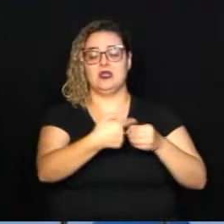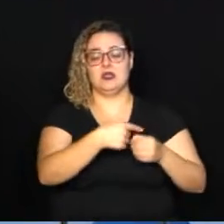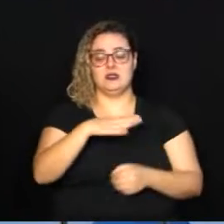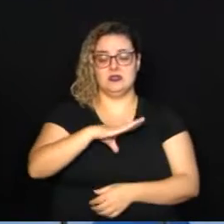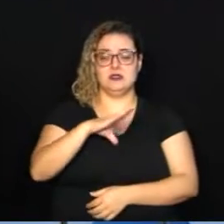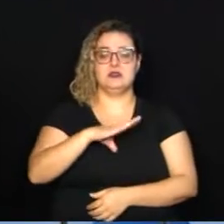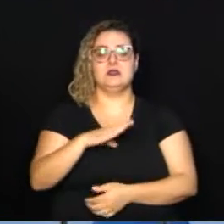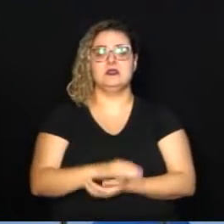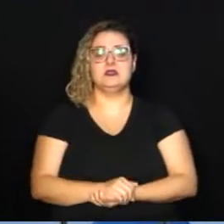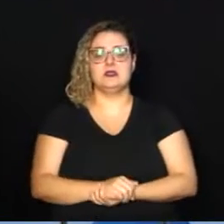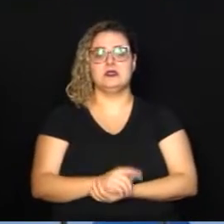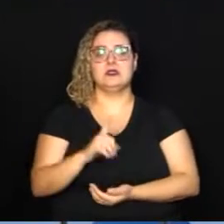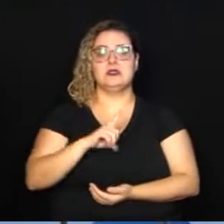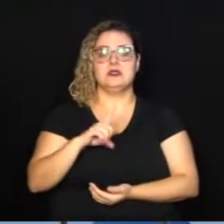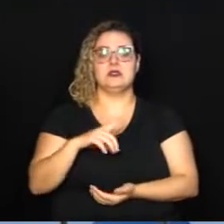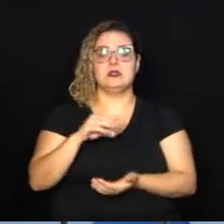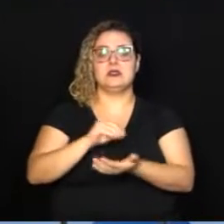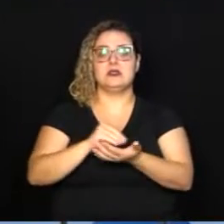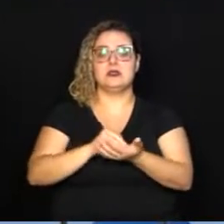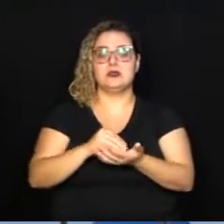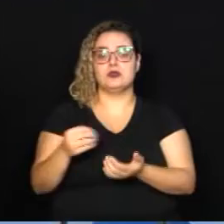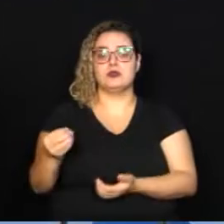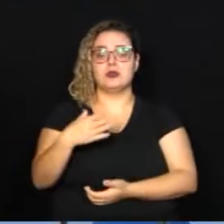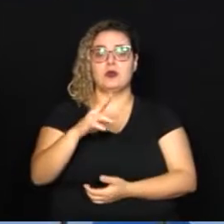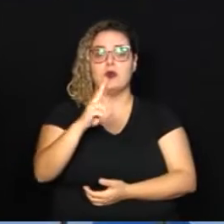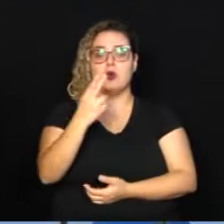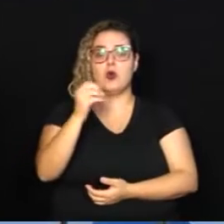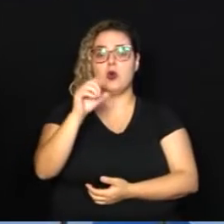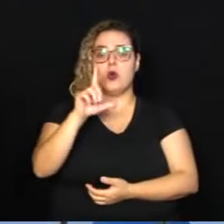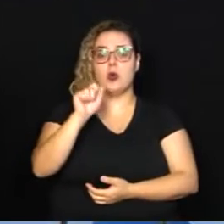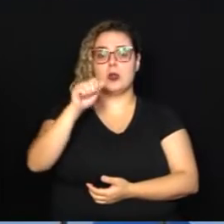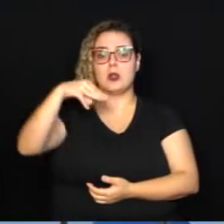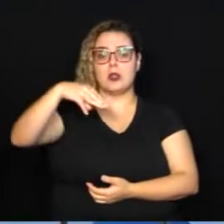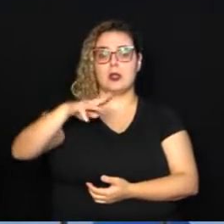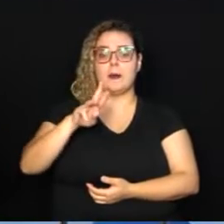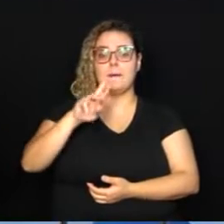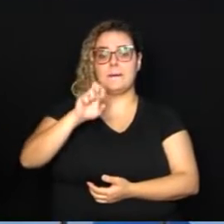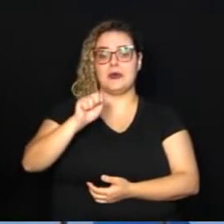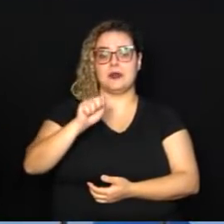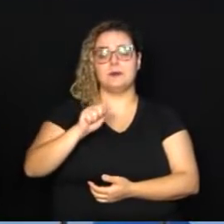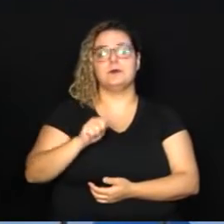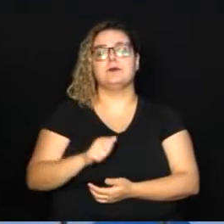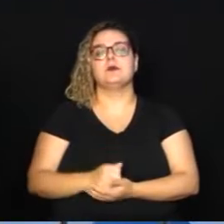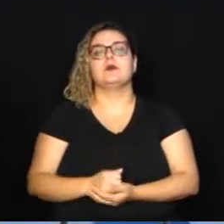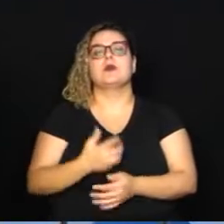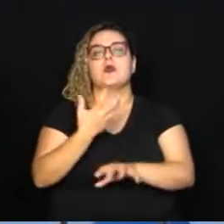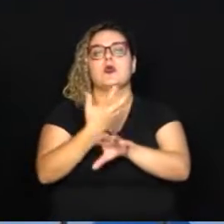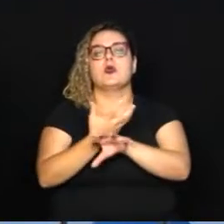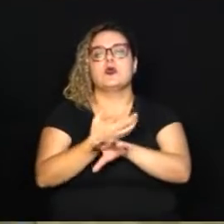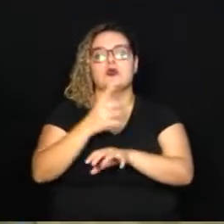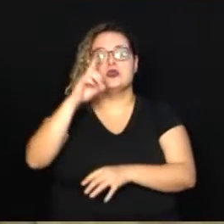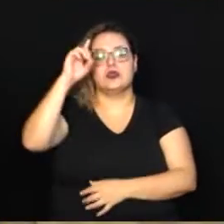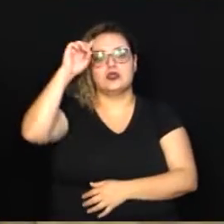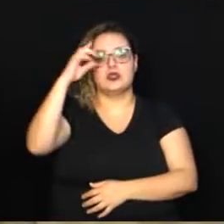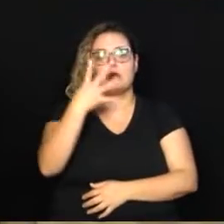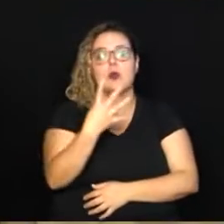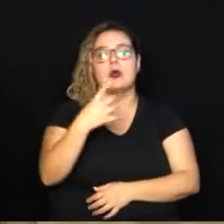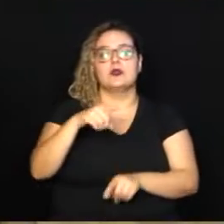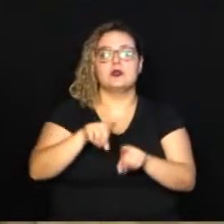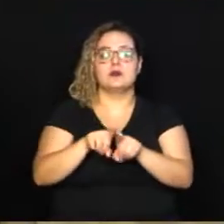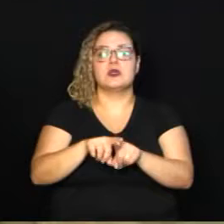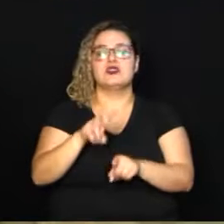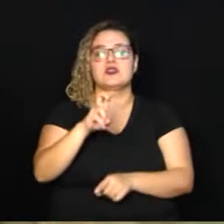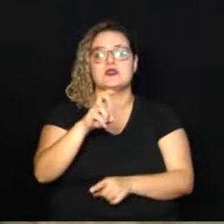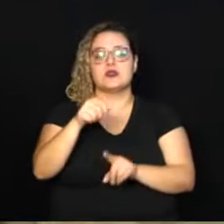nós temos aí a última atualização de Olambra foi no dia 4 de março e de Nova Odessa, 5 de março. Vamos lá, olha. Na